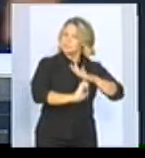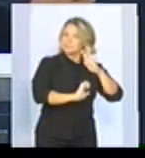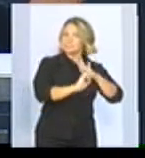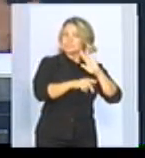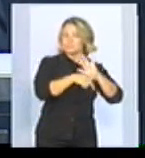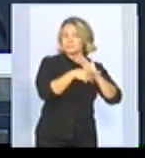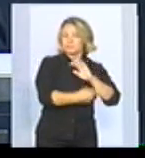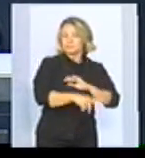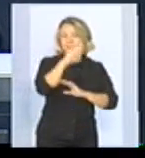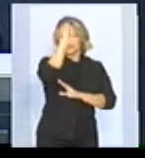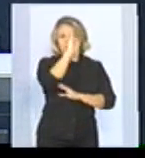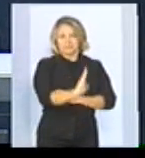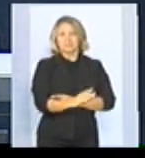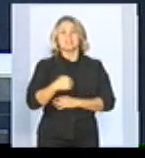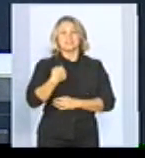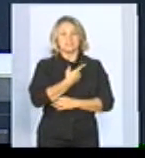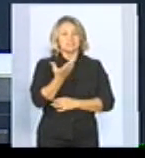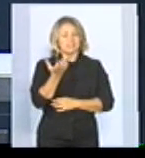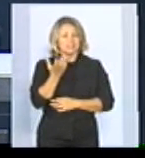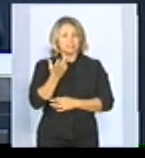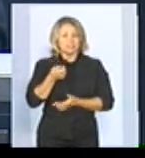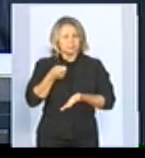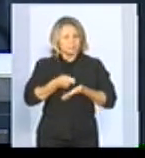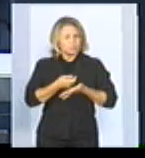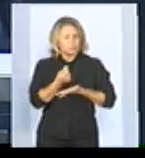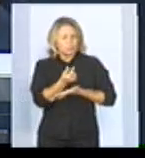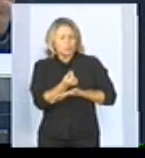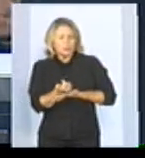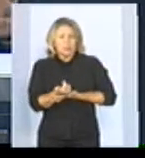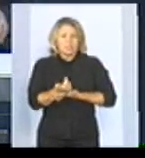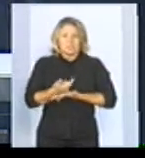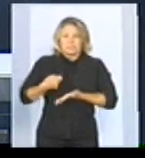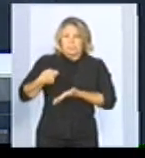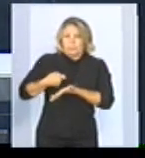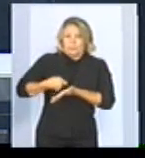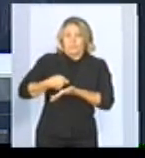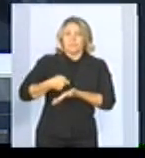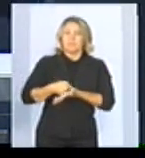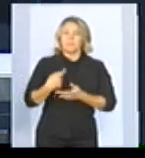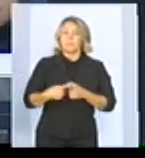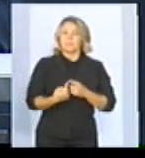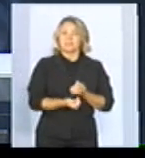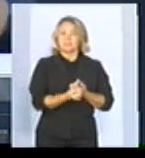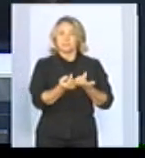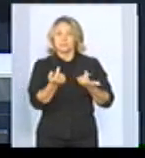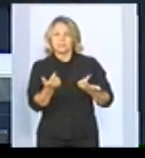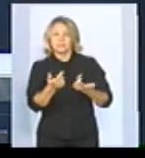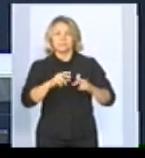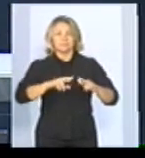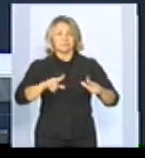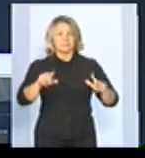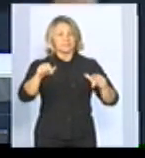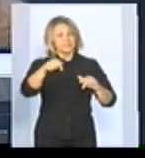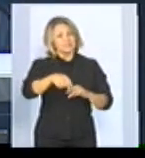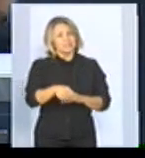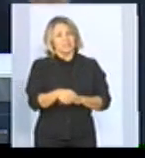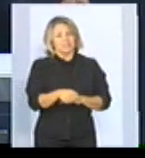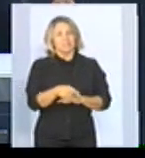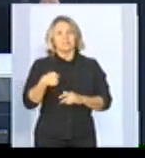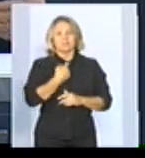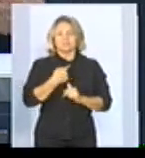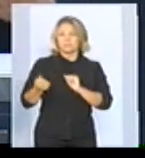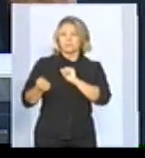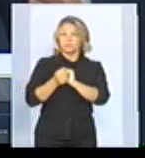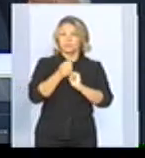e a gente espera que os custos não sejam pressionados pelo agravamento da tributação embora não tenha nada a ver com este ambiente nós também estamos numa frente com o governo do estado